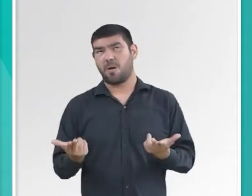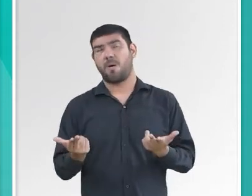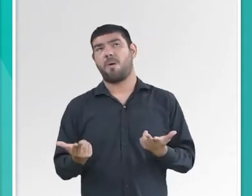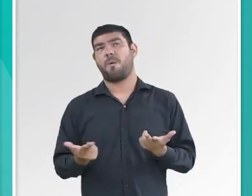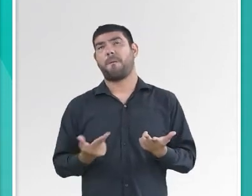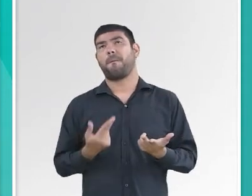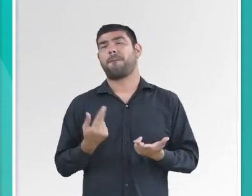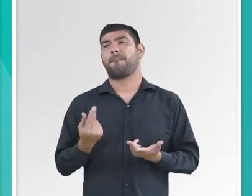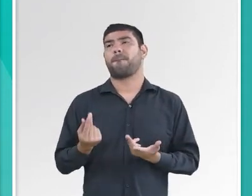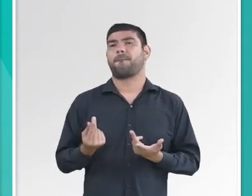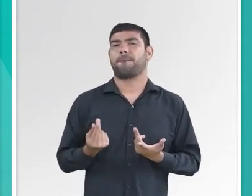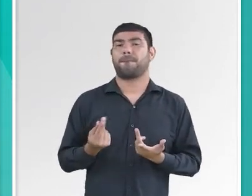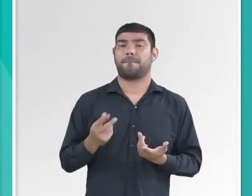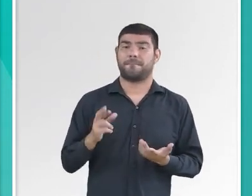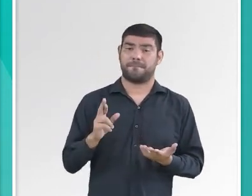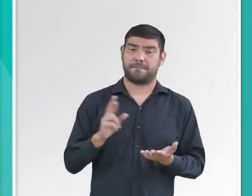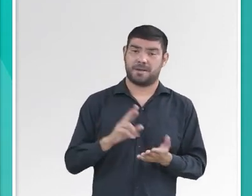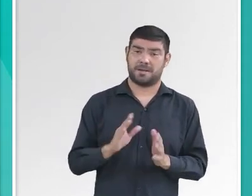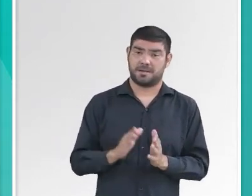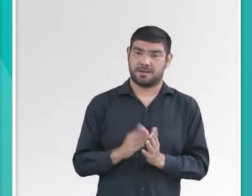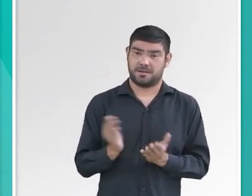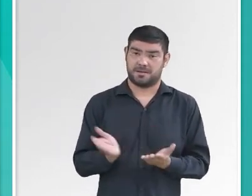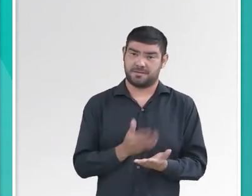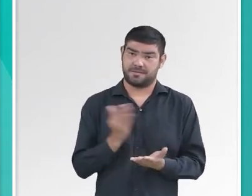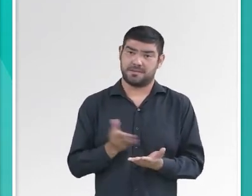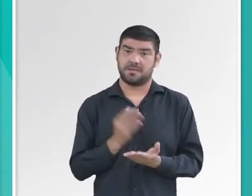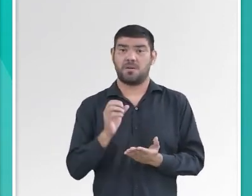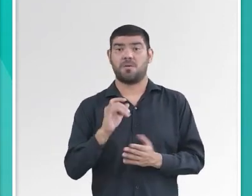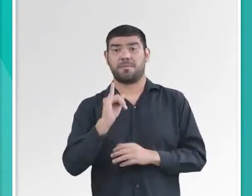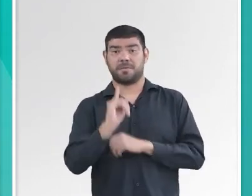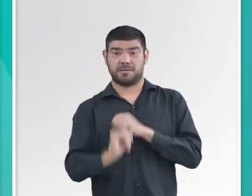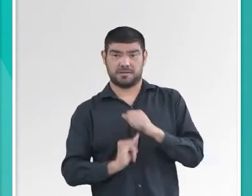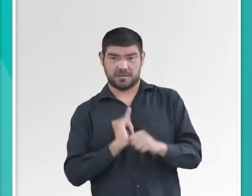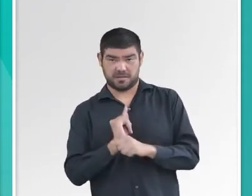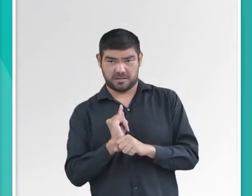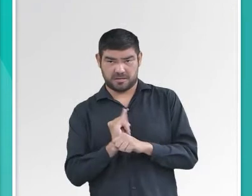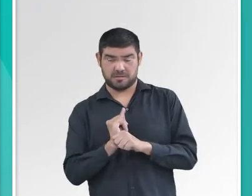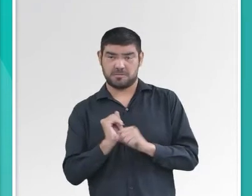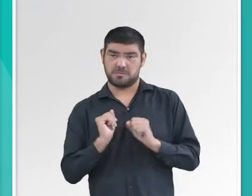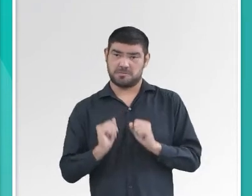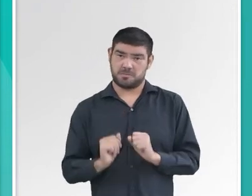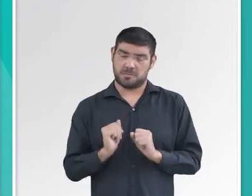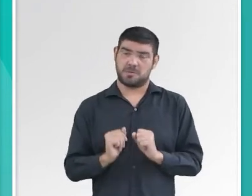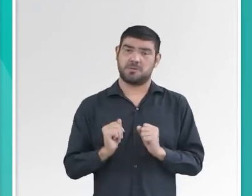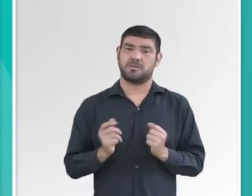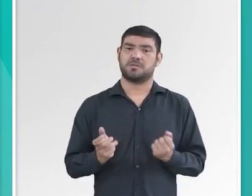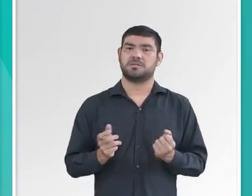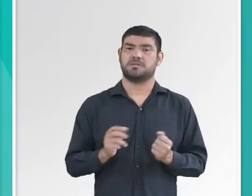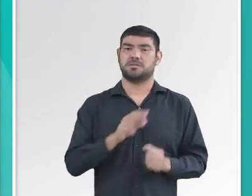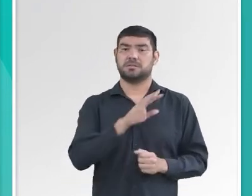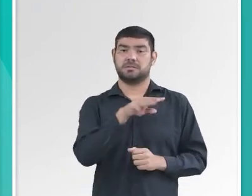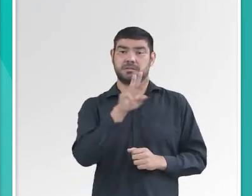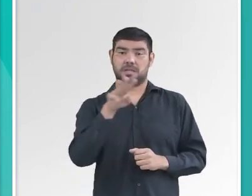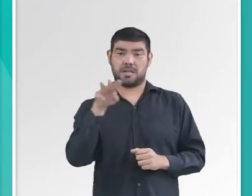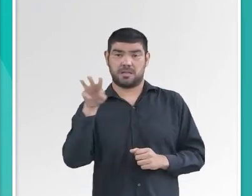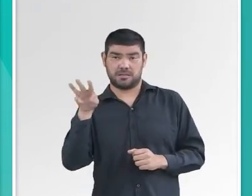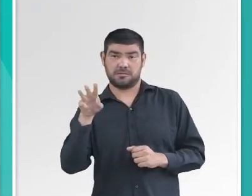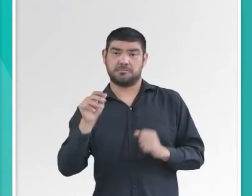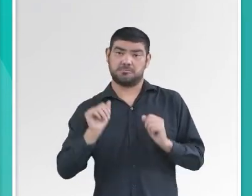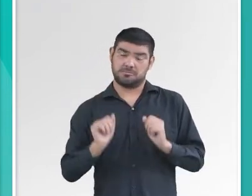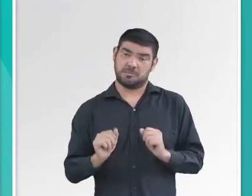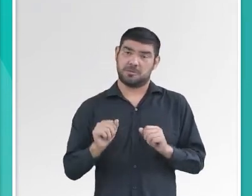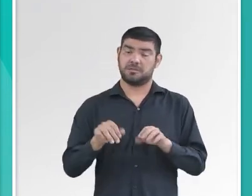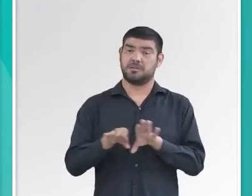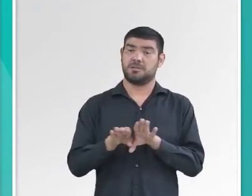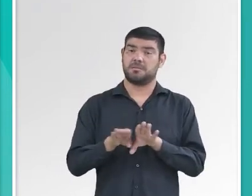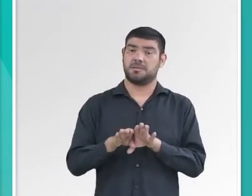da página de uma revista, ou pela internet, que pode ser aí em páginas, em sites, em blogs, pode aparecer